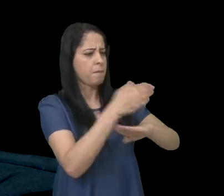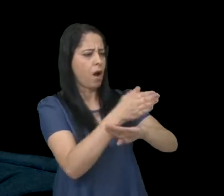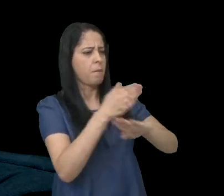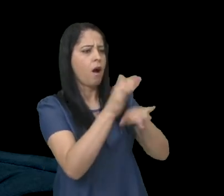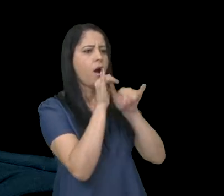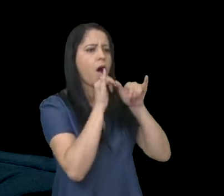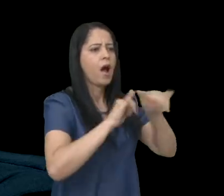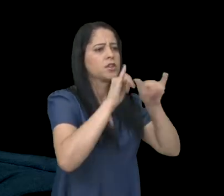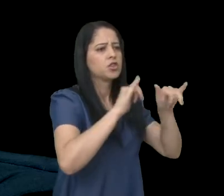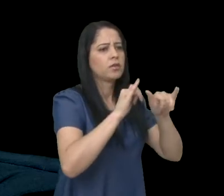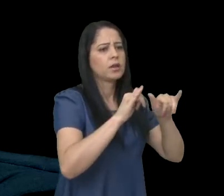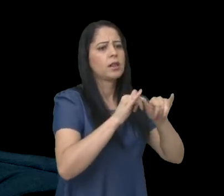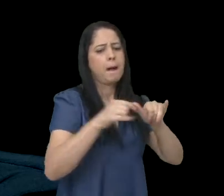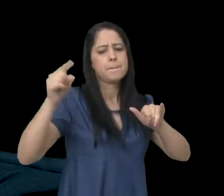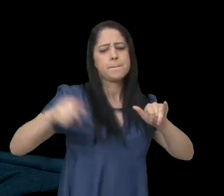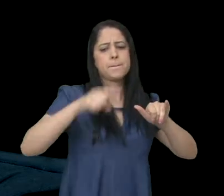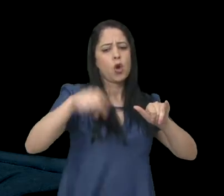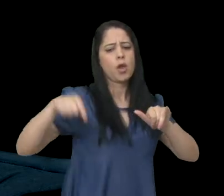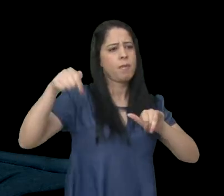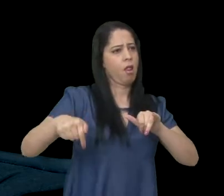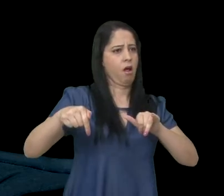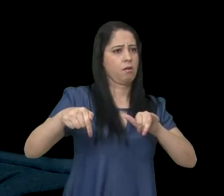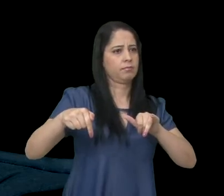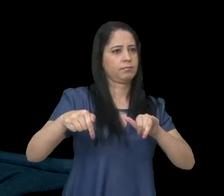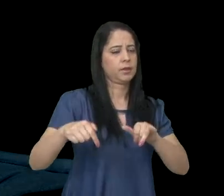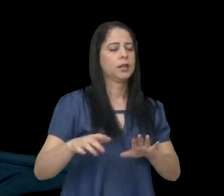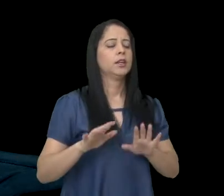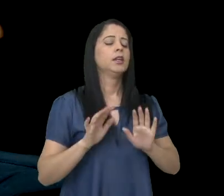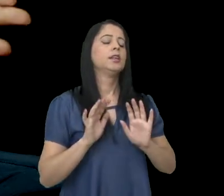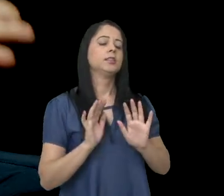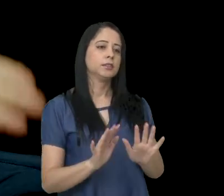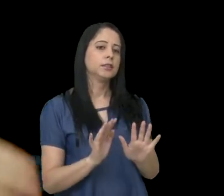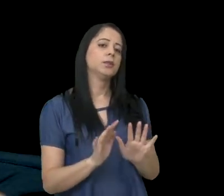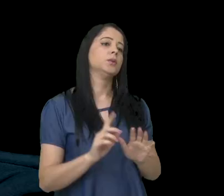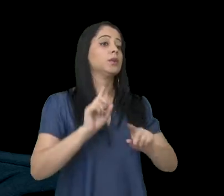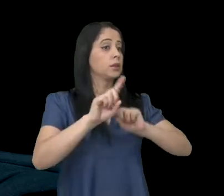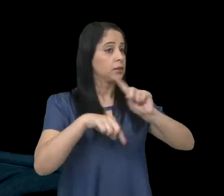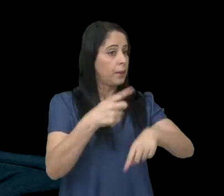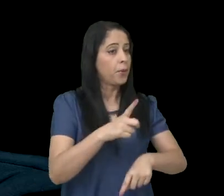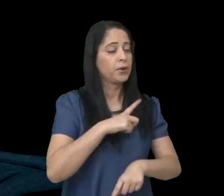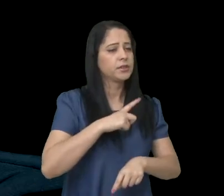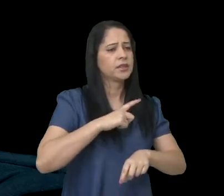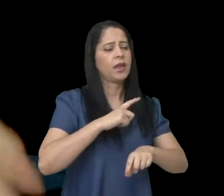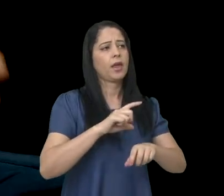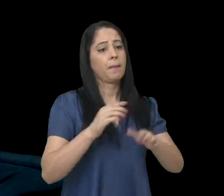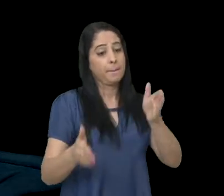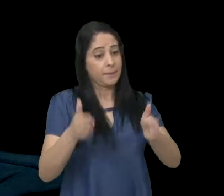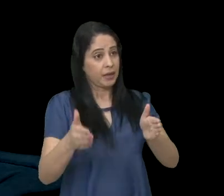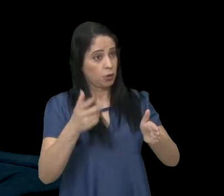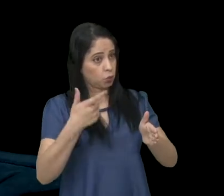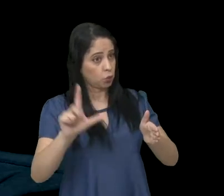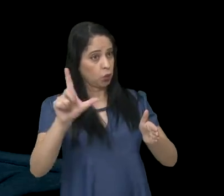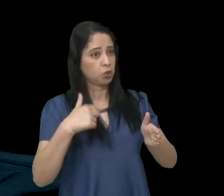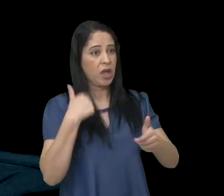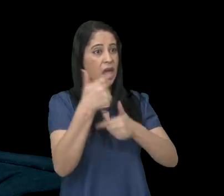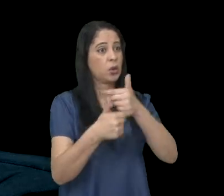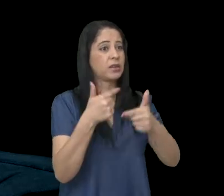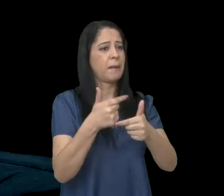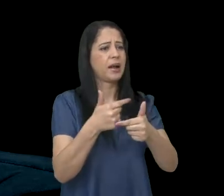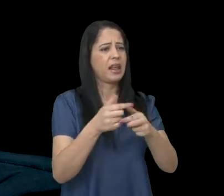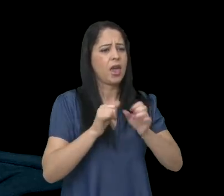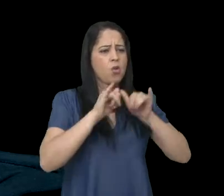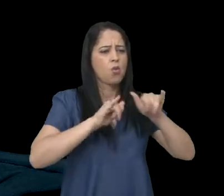muito grande. Então, foi um mandato que eu trabalhei muito a questão ambiental. Depois, nós tivemos outro mandato que eu trabalhei muito a